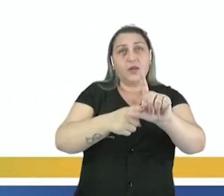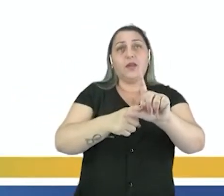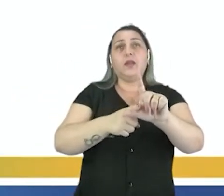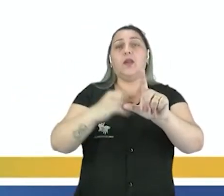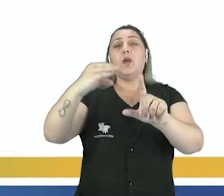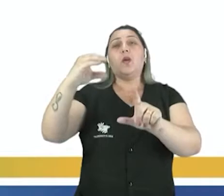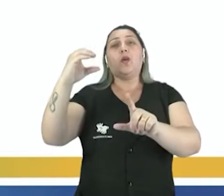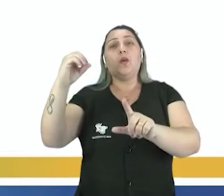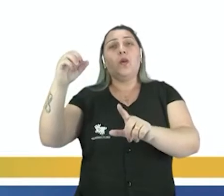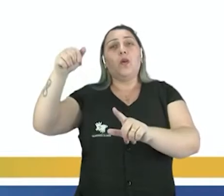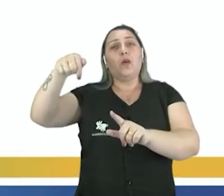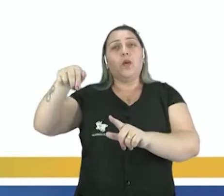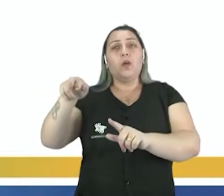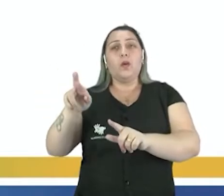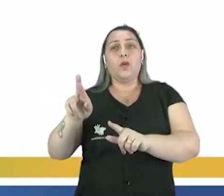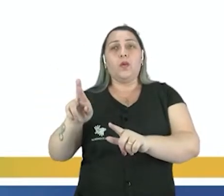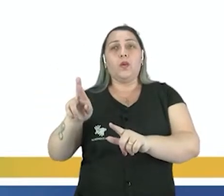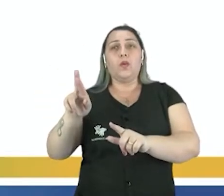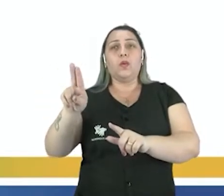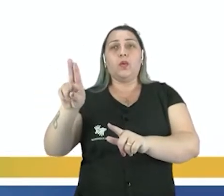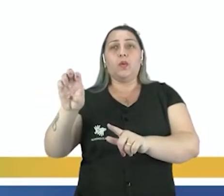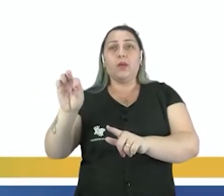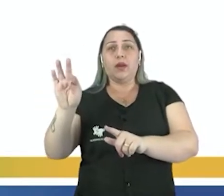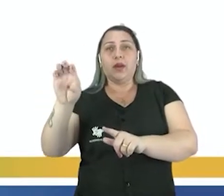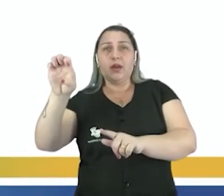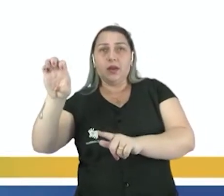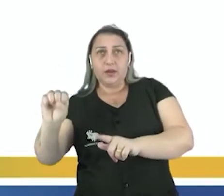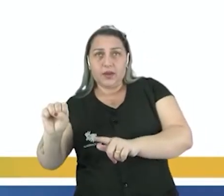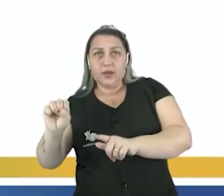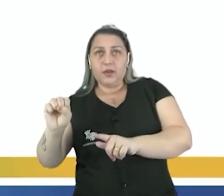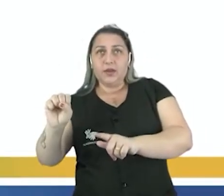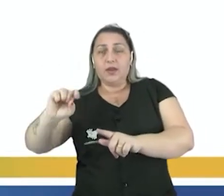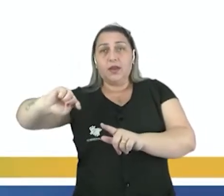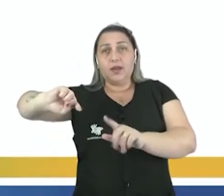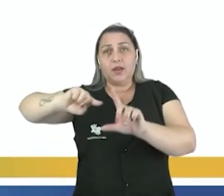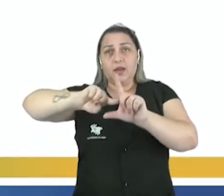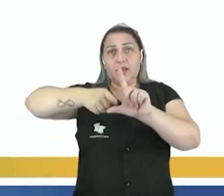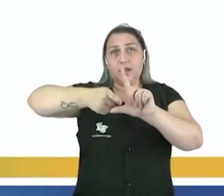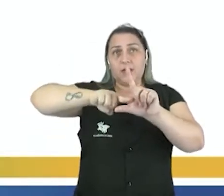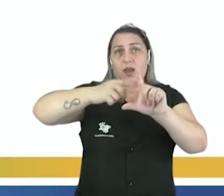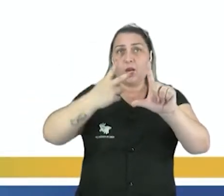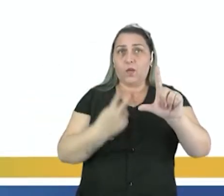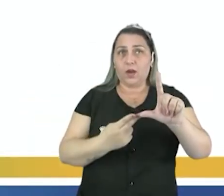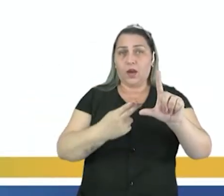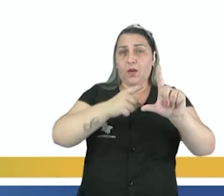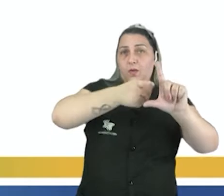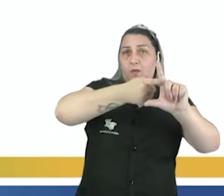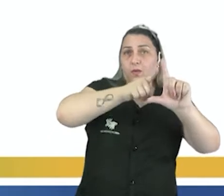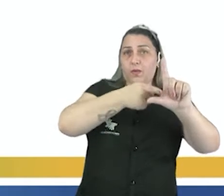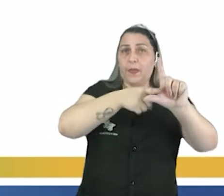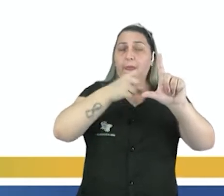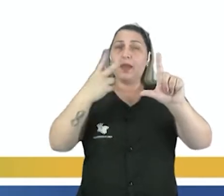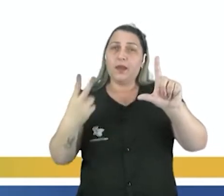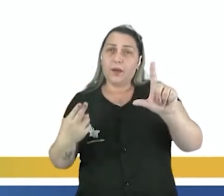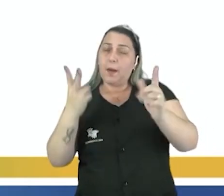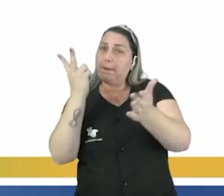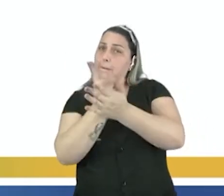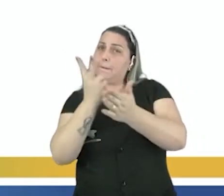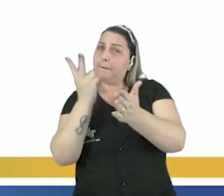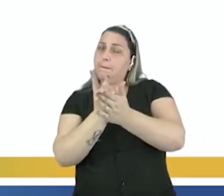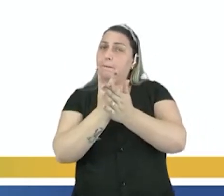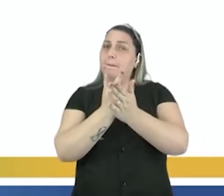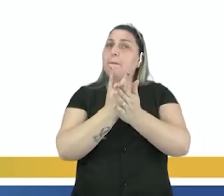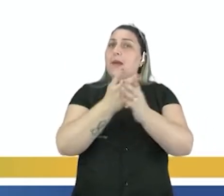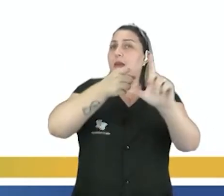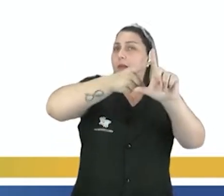são congruentes. Ó. Este ângulo é igual a este ângulo aqui é igual a este ângulo tem a mesma